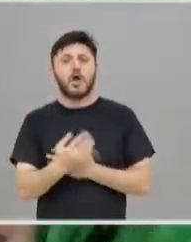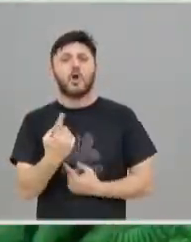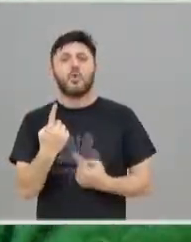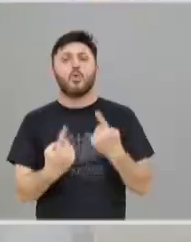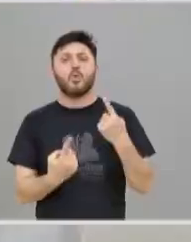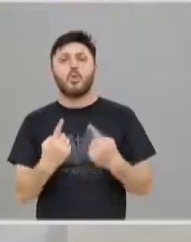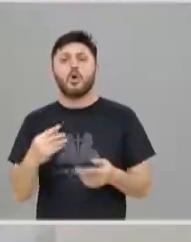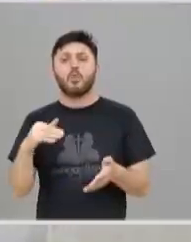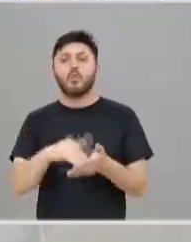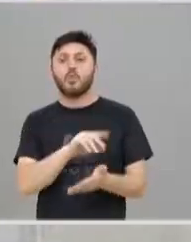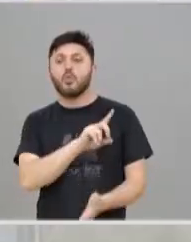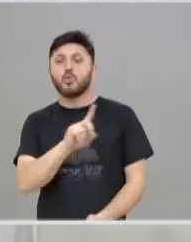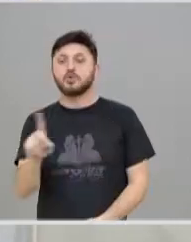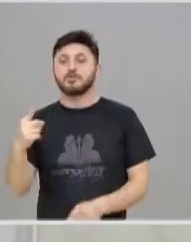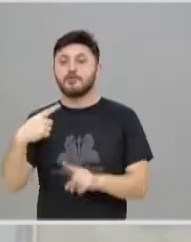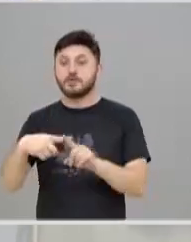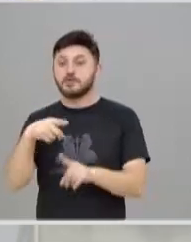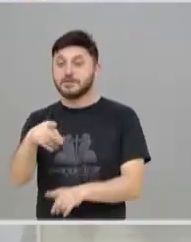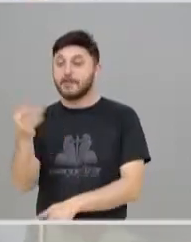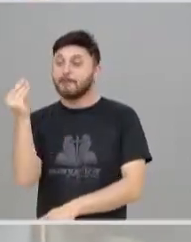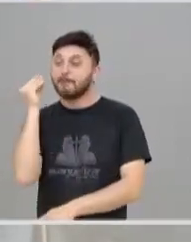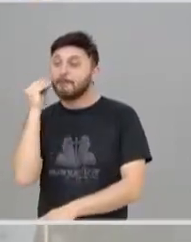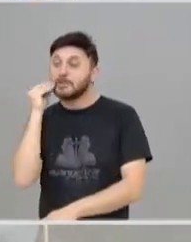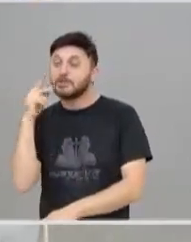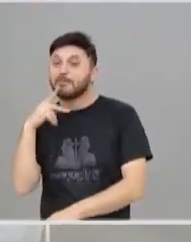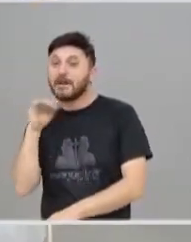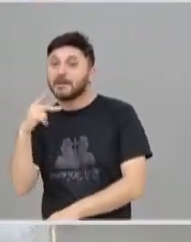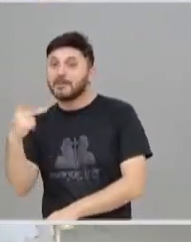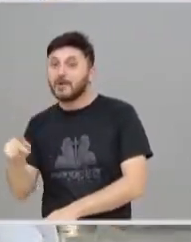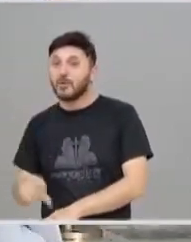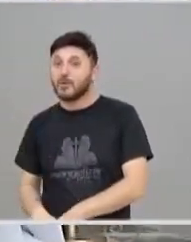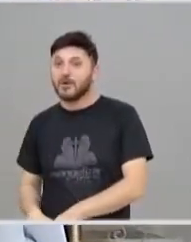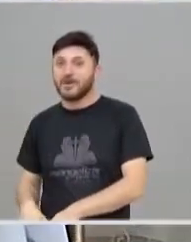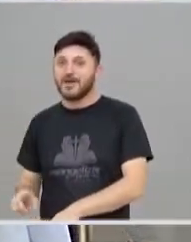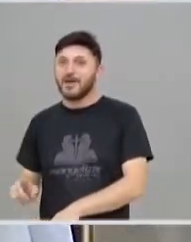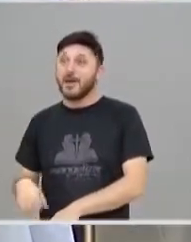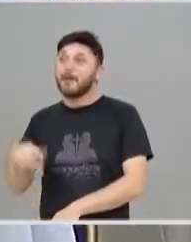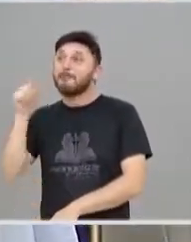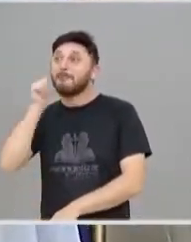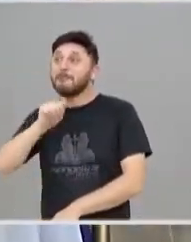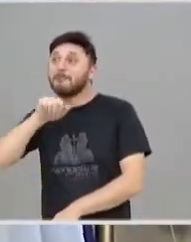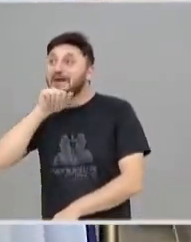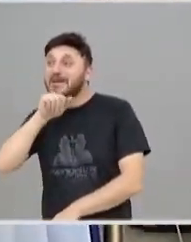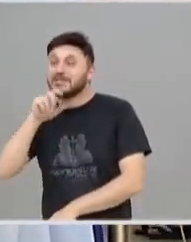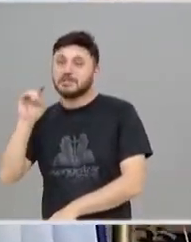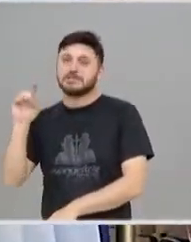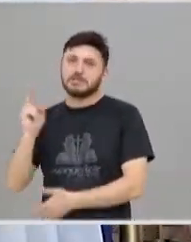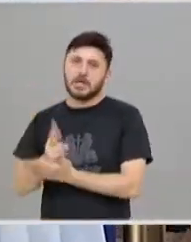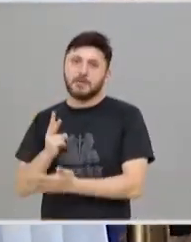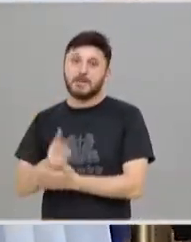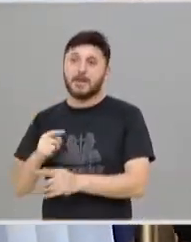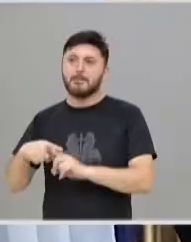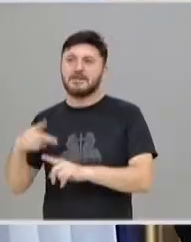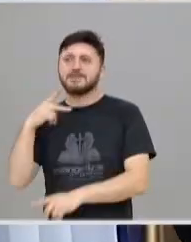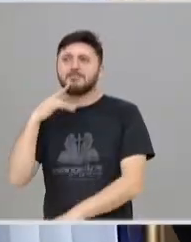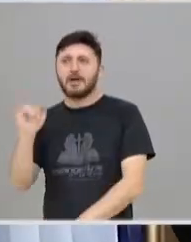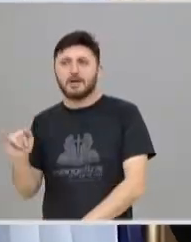teu pai? Mas pai não é para beijar, mãe a gente abraça, chora. Pai não, por quê?